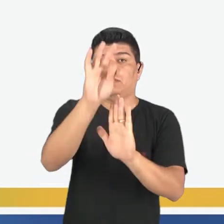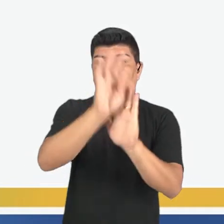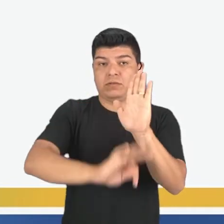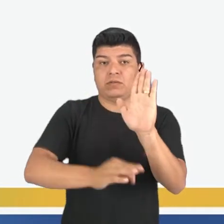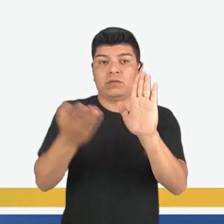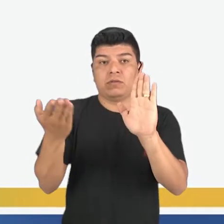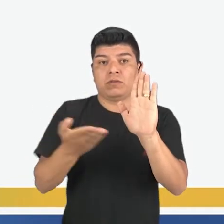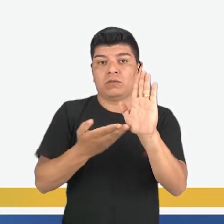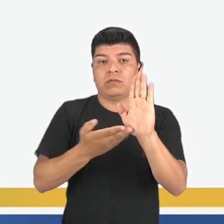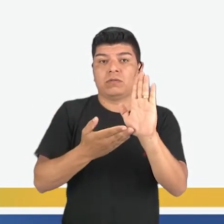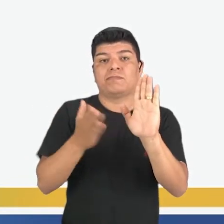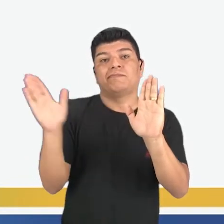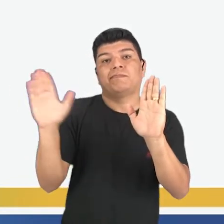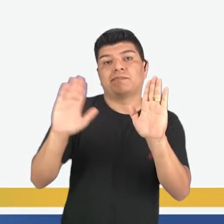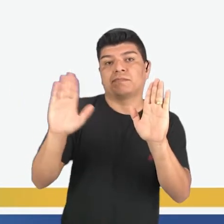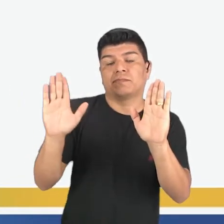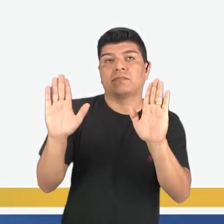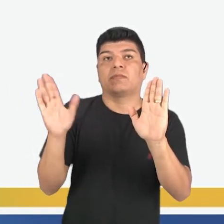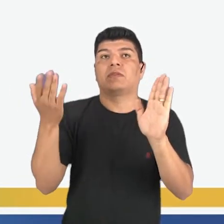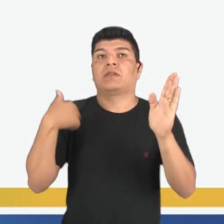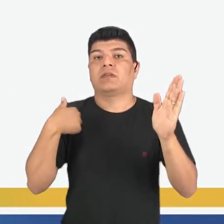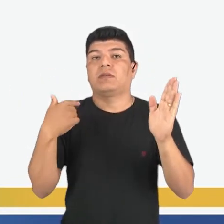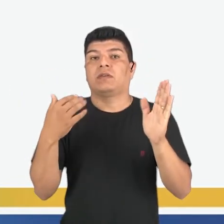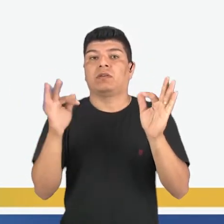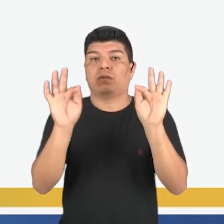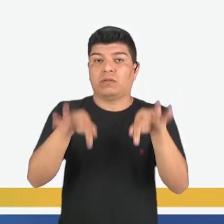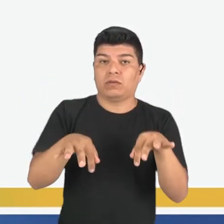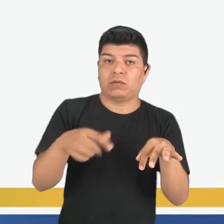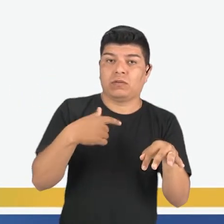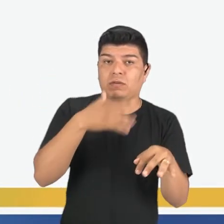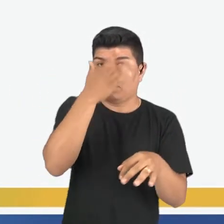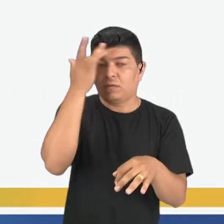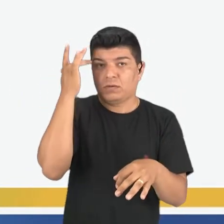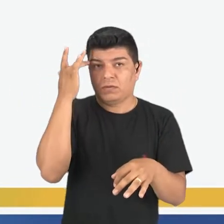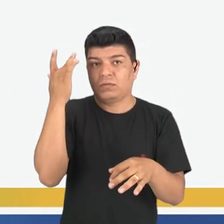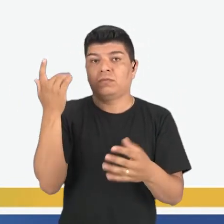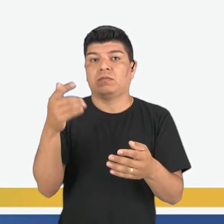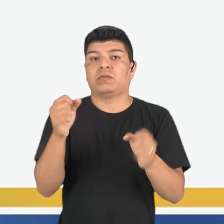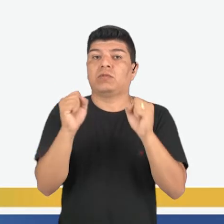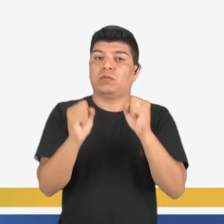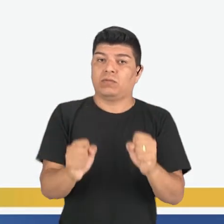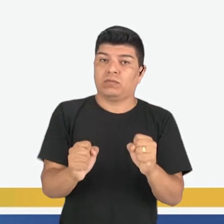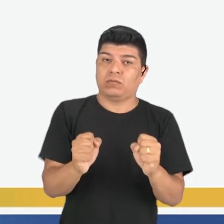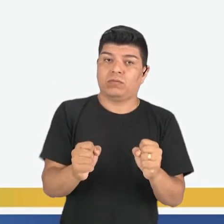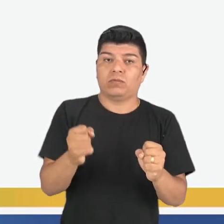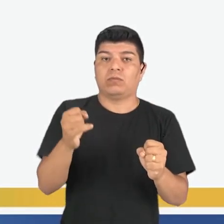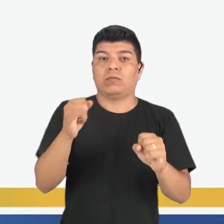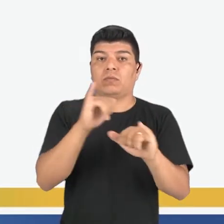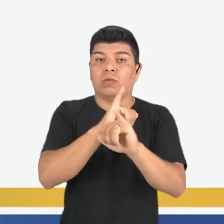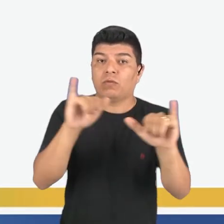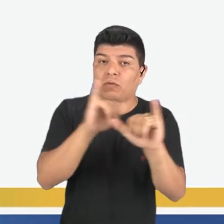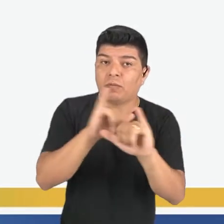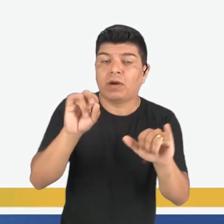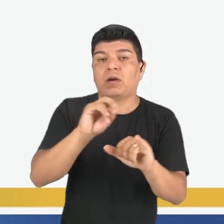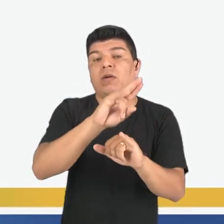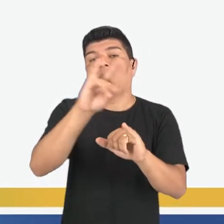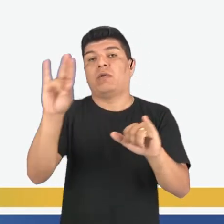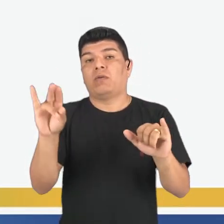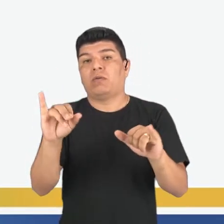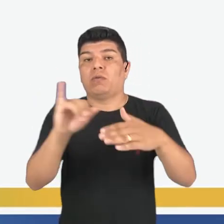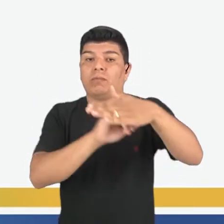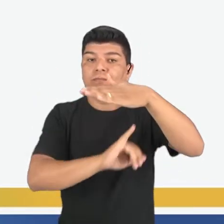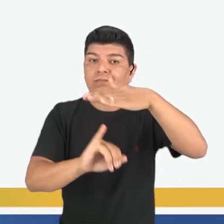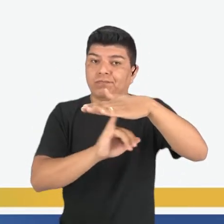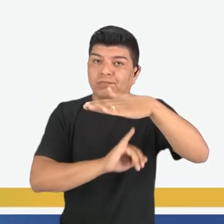texto. E a despedida, saudações do remetente, que podem ser de cunho formal ou